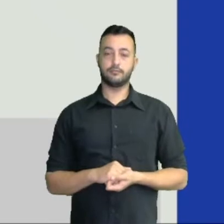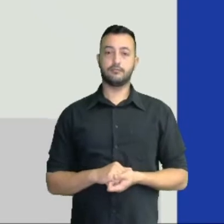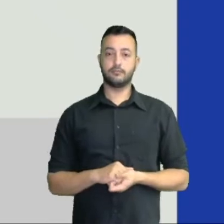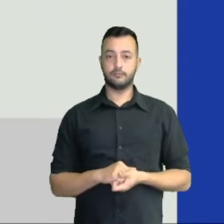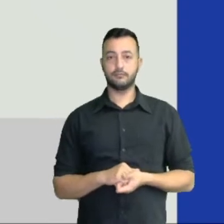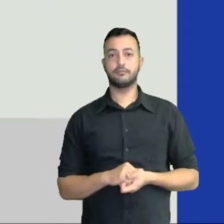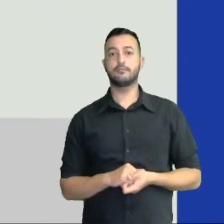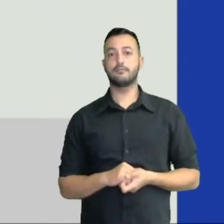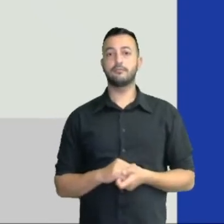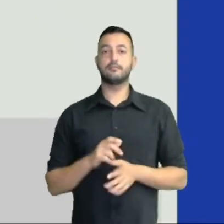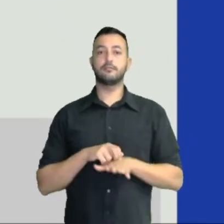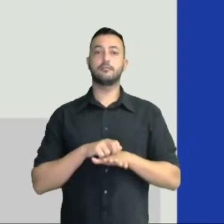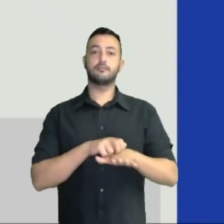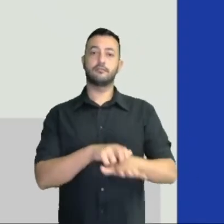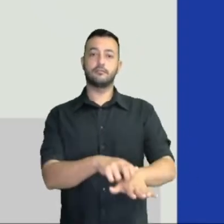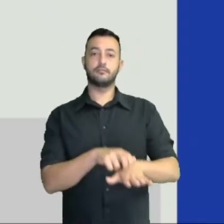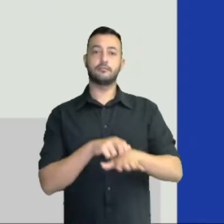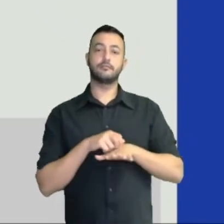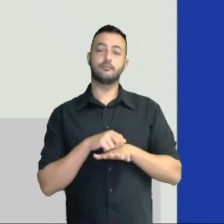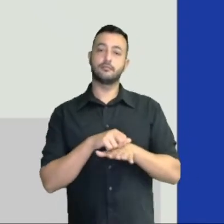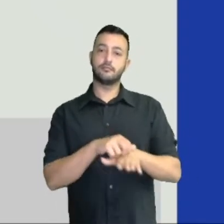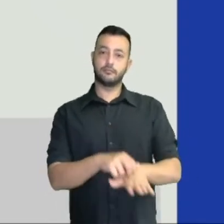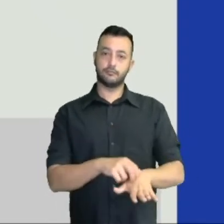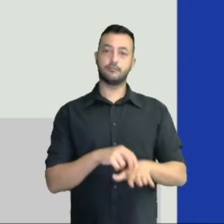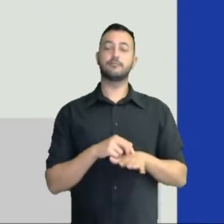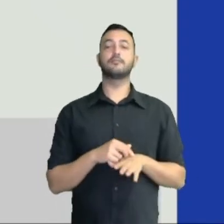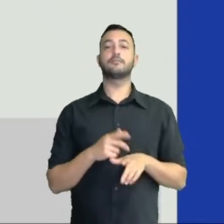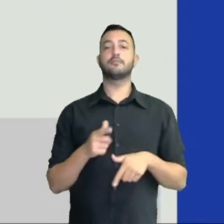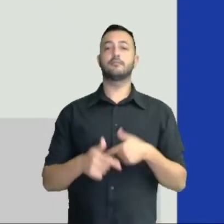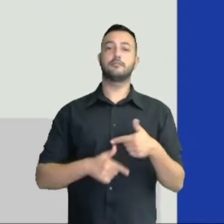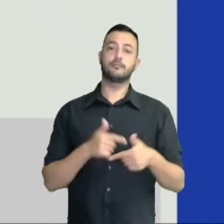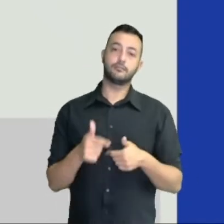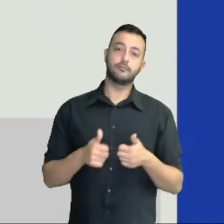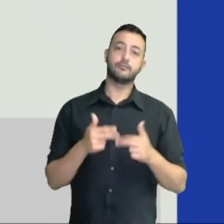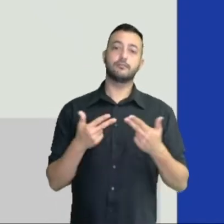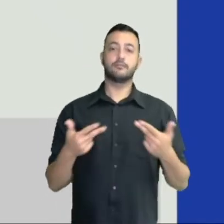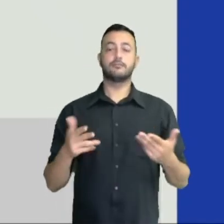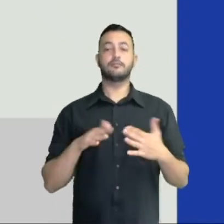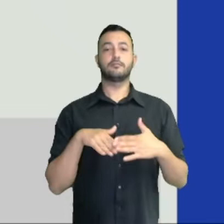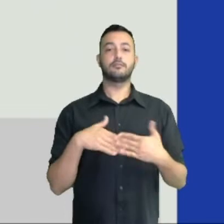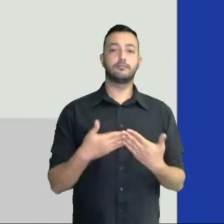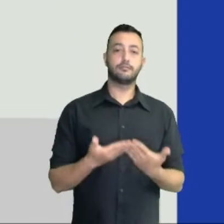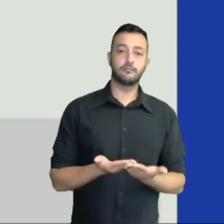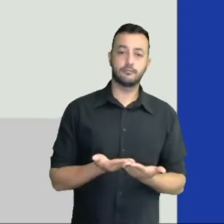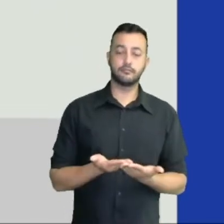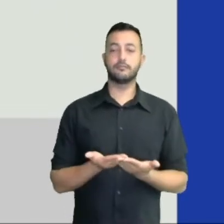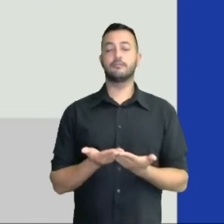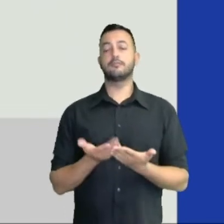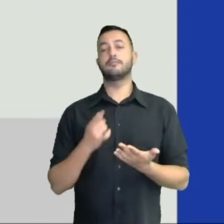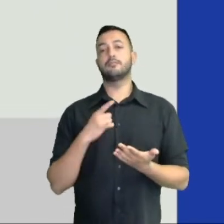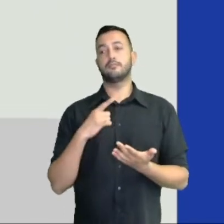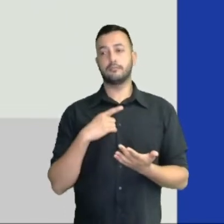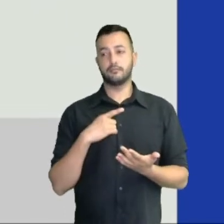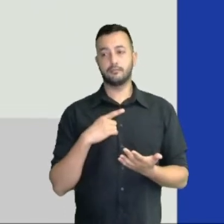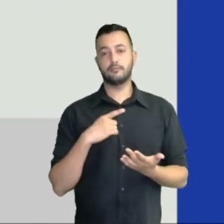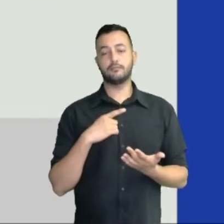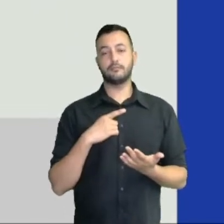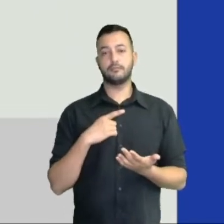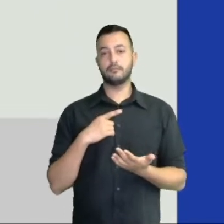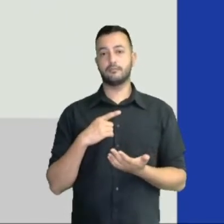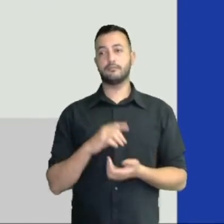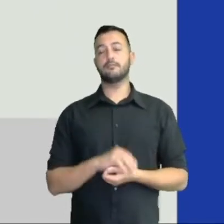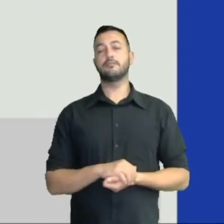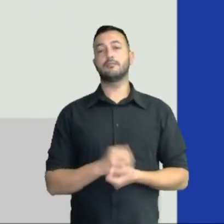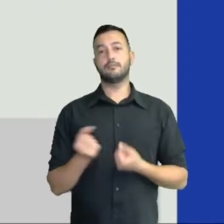para se deslocar de um ponto a outro, do trabalho para a escola, né? O fluxo